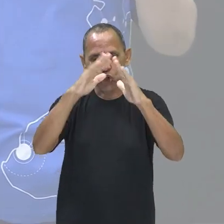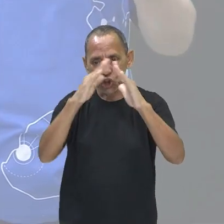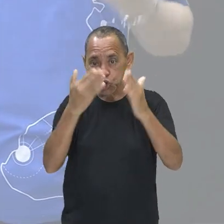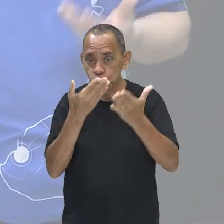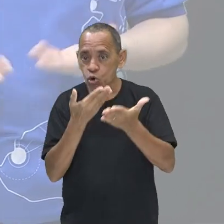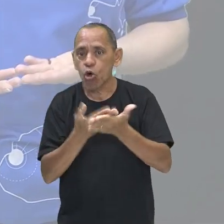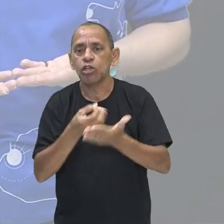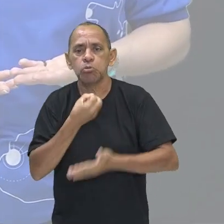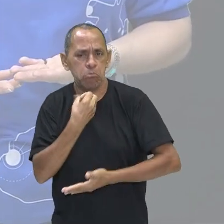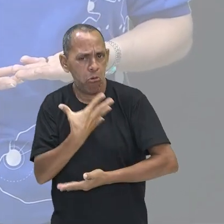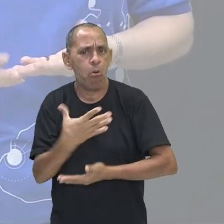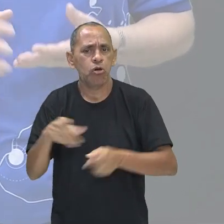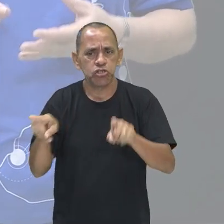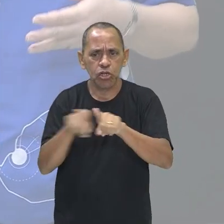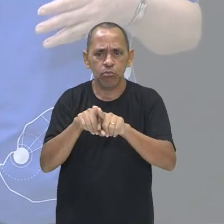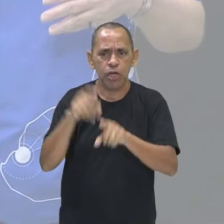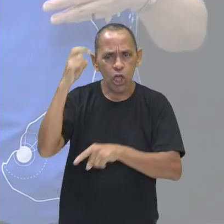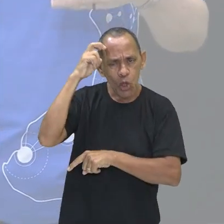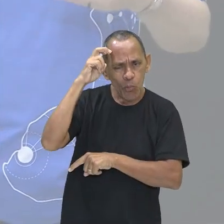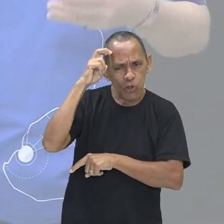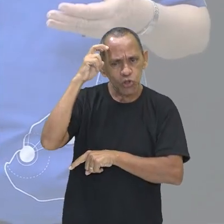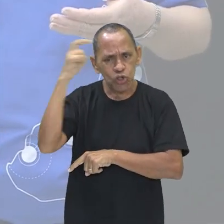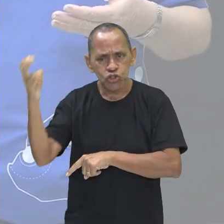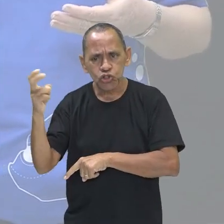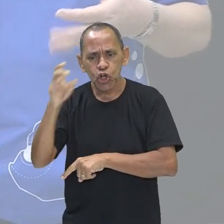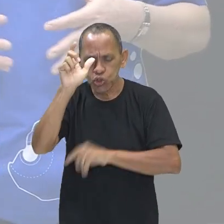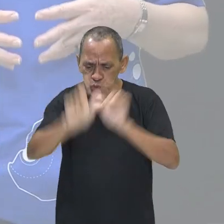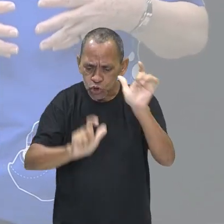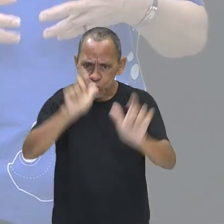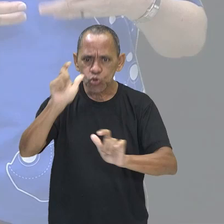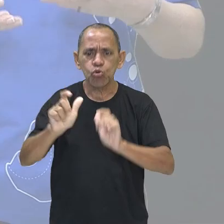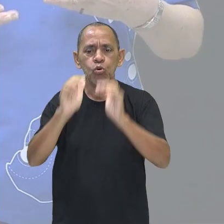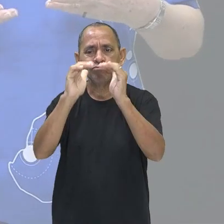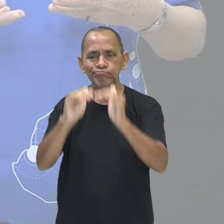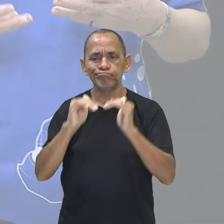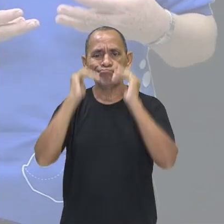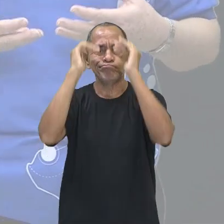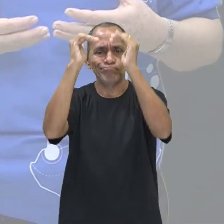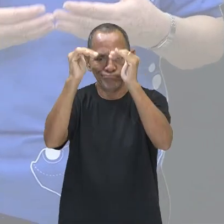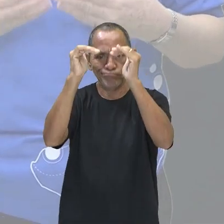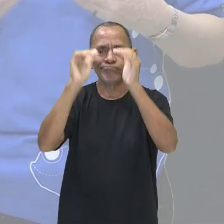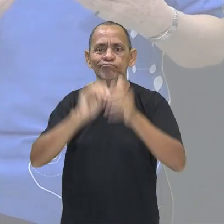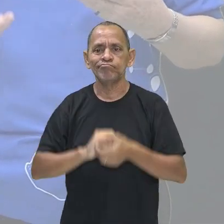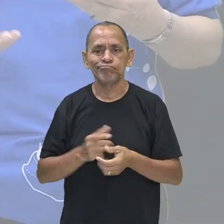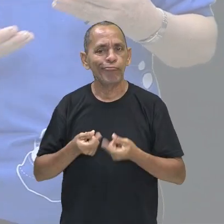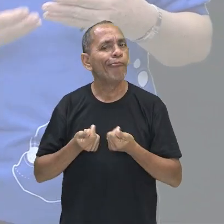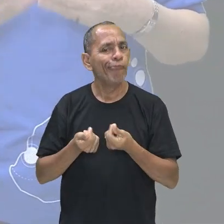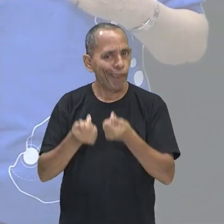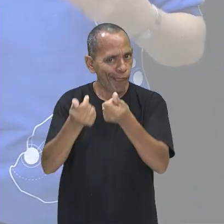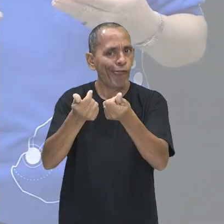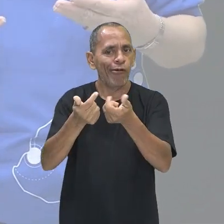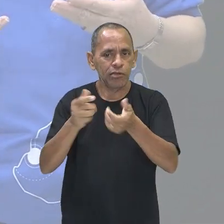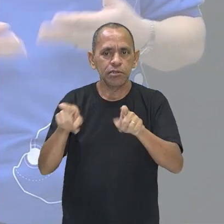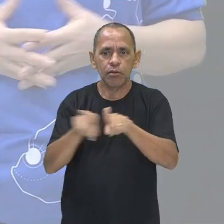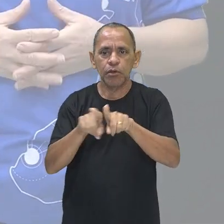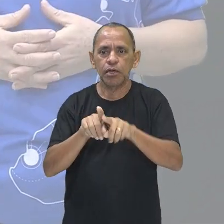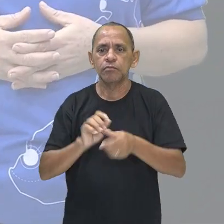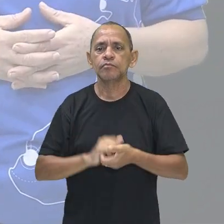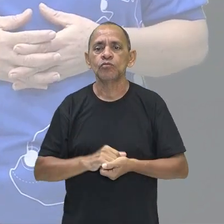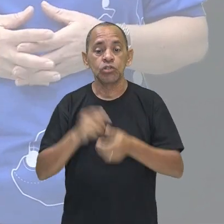eram os intelectuais, e de classe média alta. Então, a música ela trazia uma poesia, uma